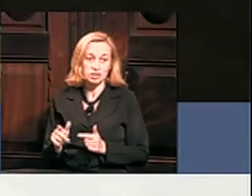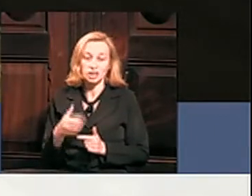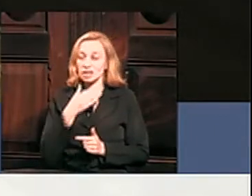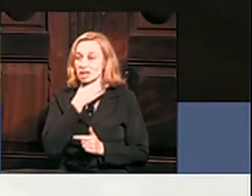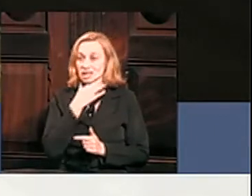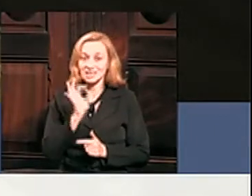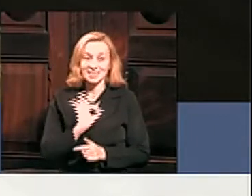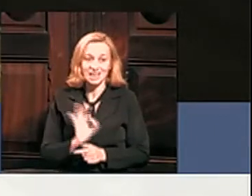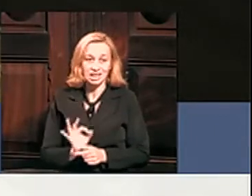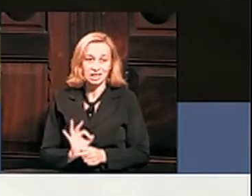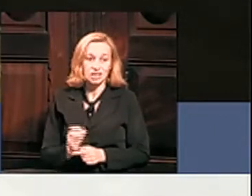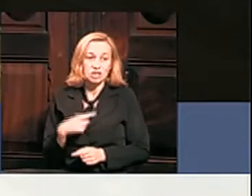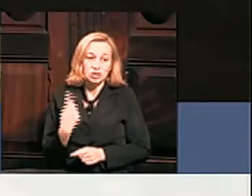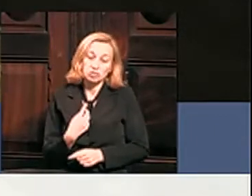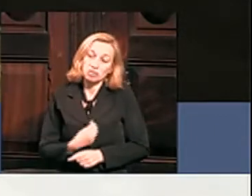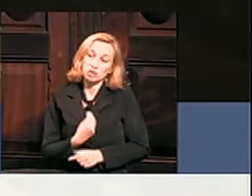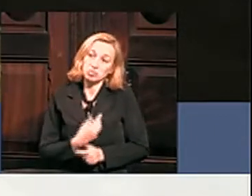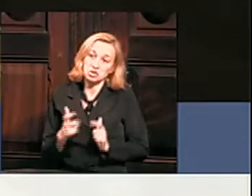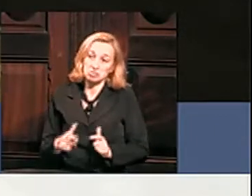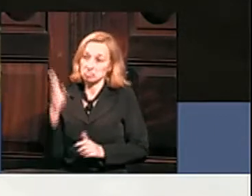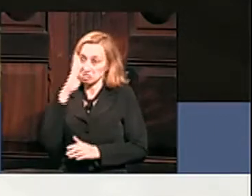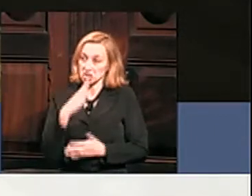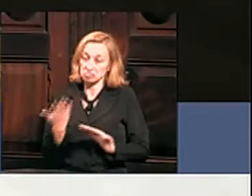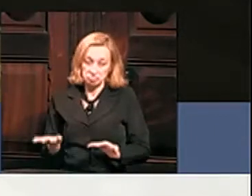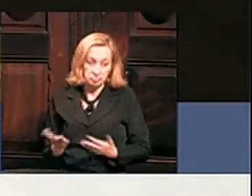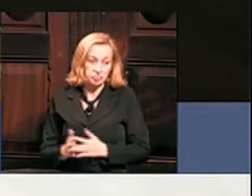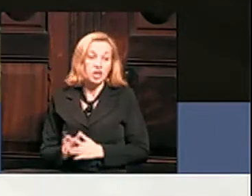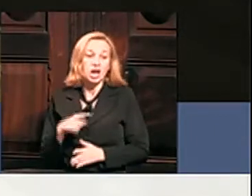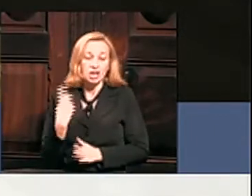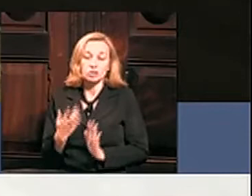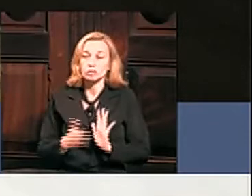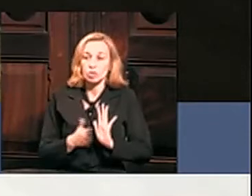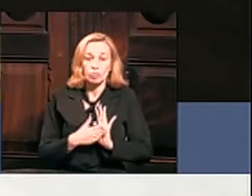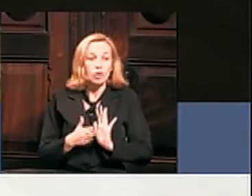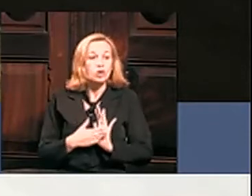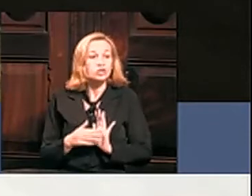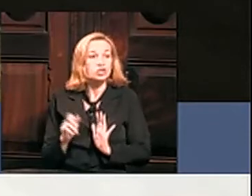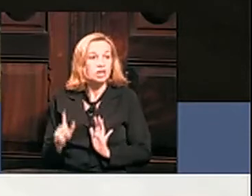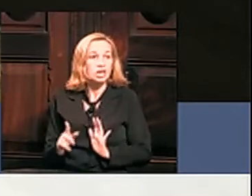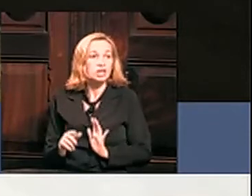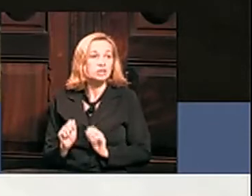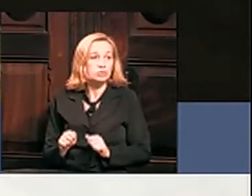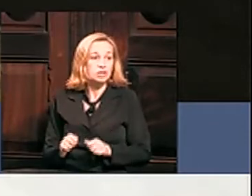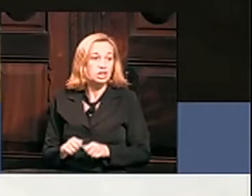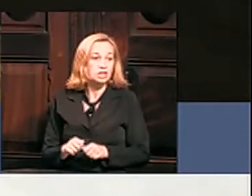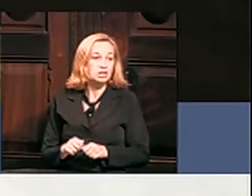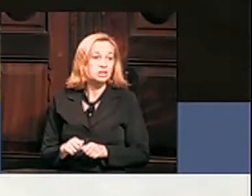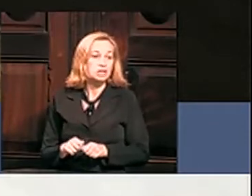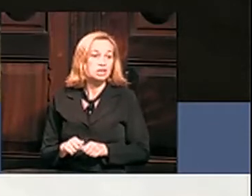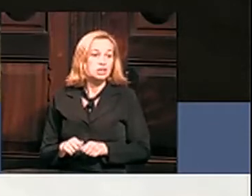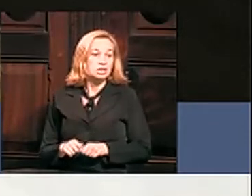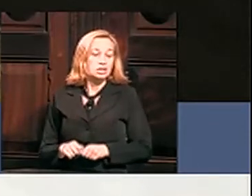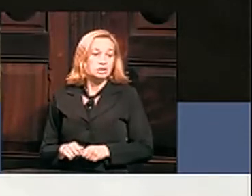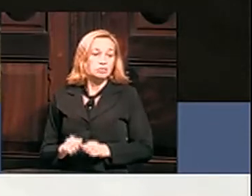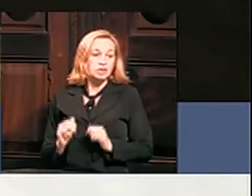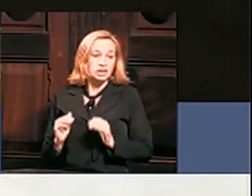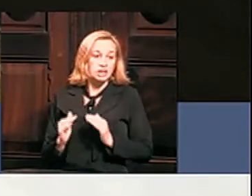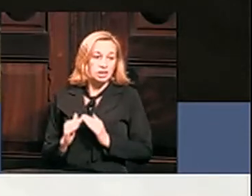que nós estamos vivendo aqui no país. Então, a nossa proposta, se pudéssemos aqui pela